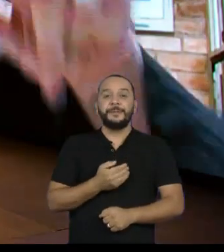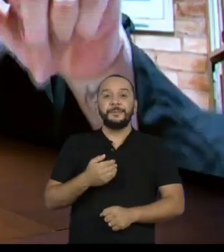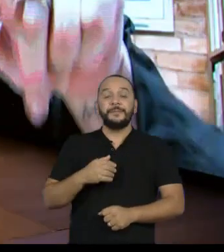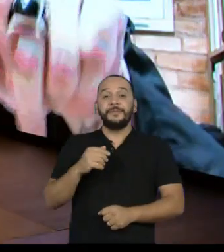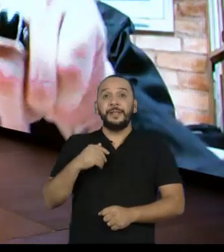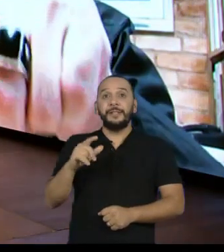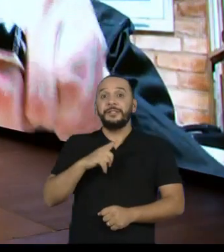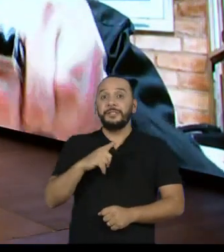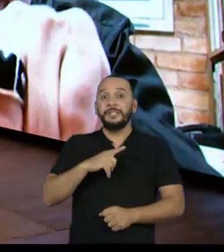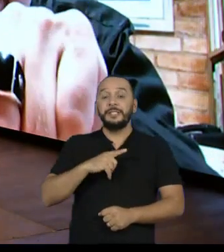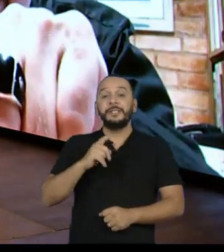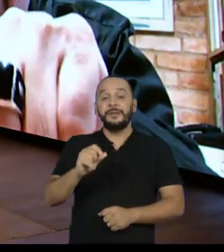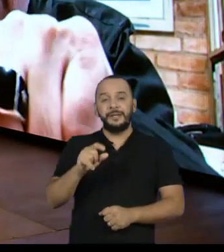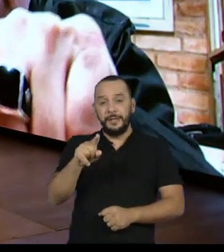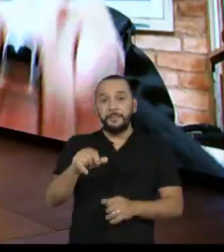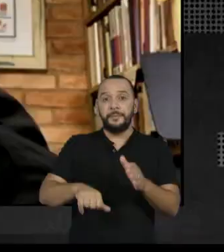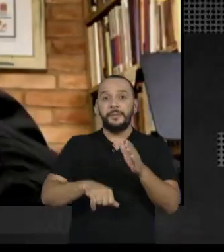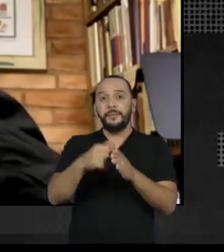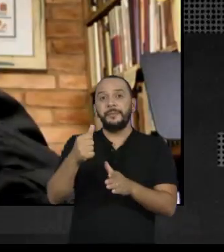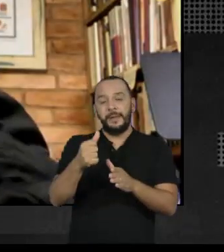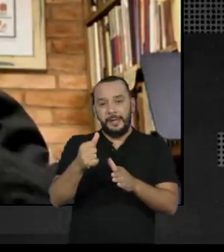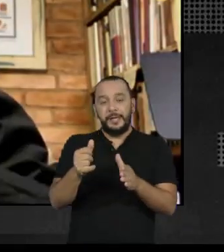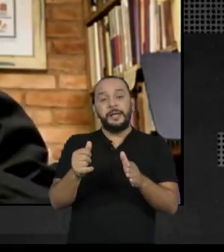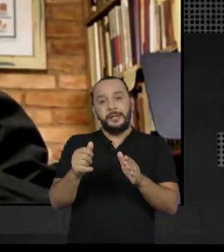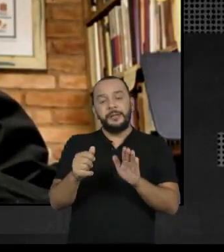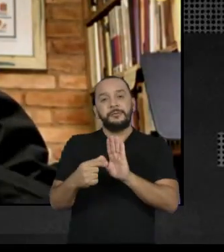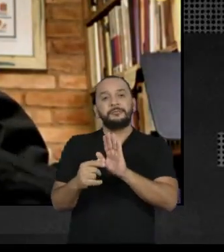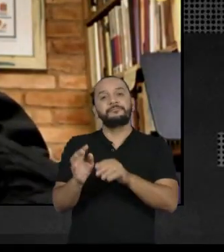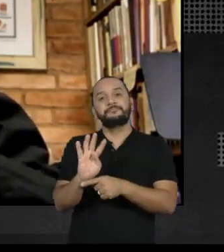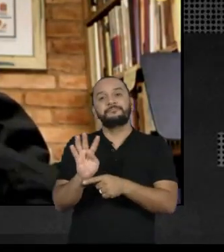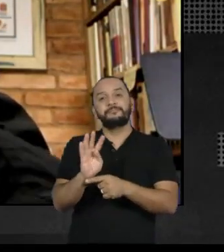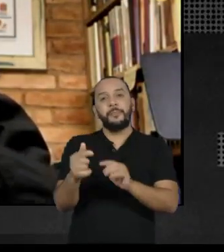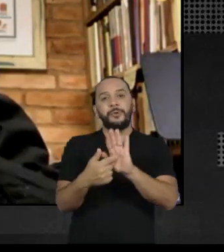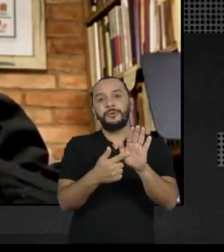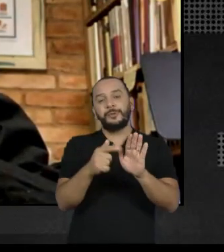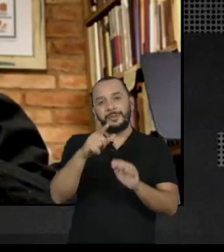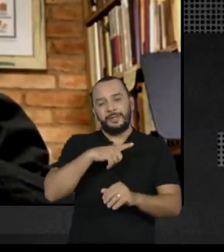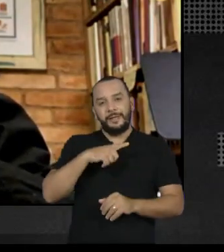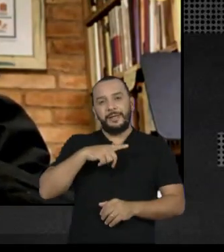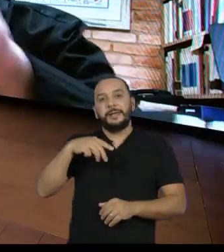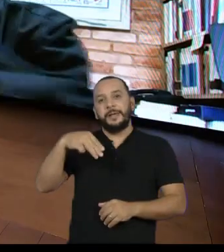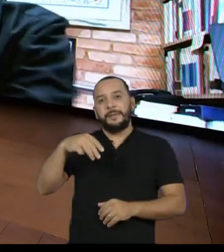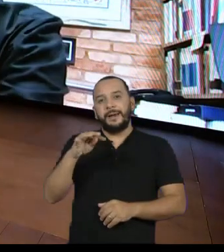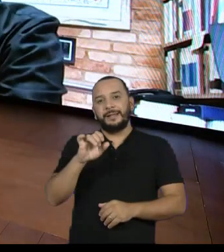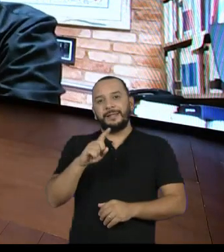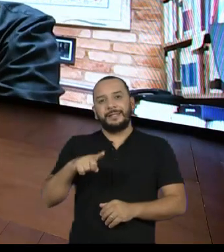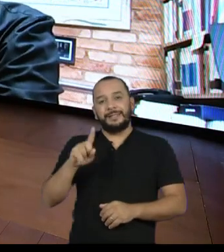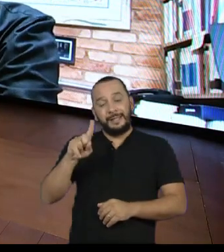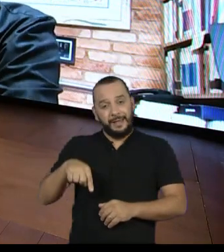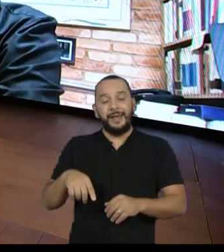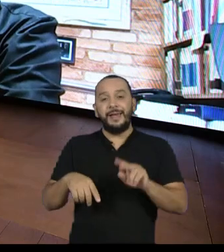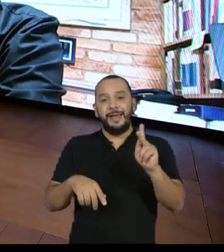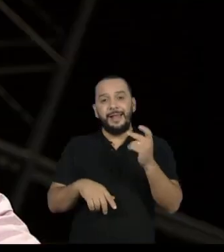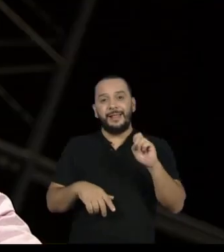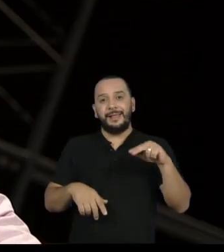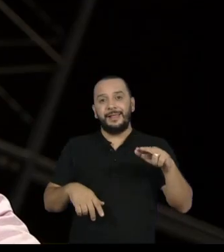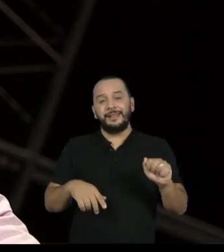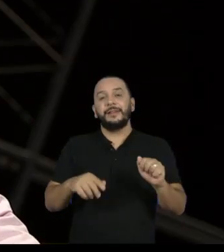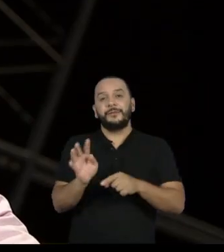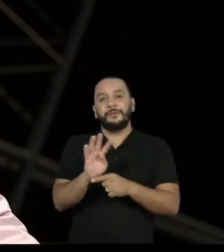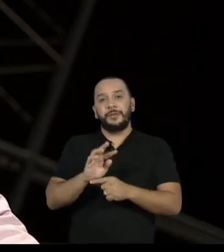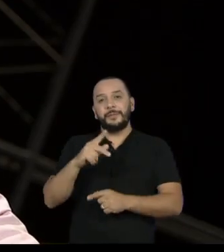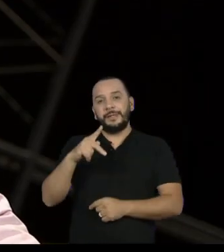atualmente, nada, nenhum. Essas Que imagens... lindo, que lindo, que lindo, que lindo. Amei ver os meus